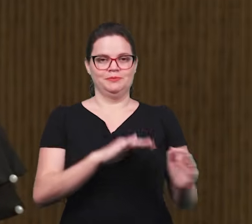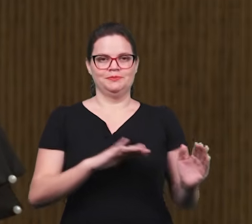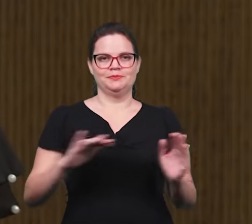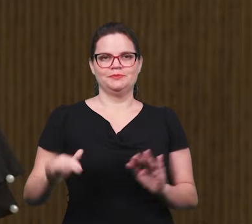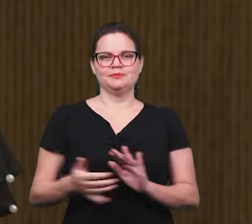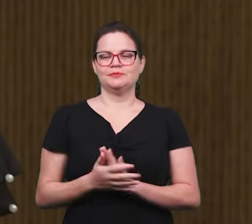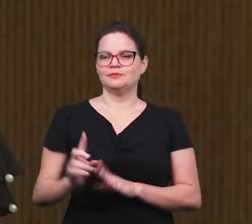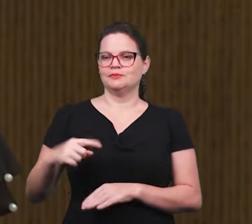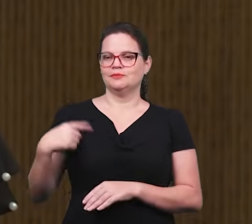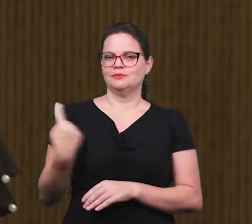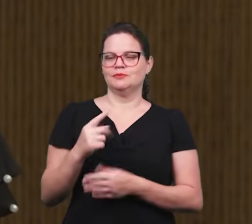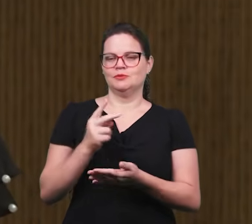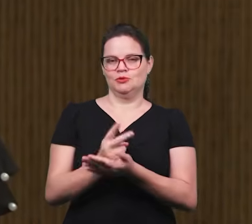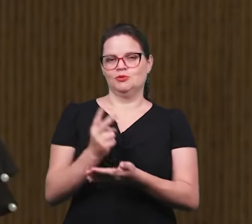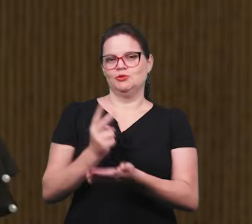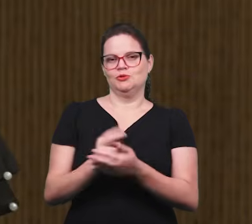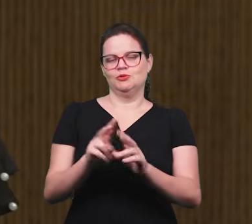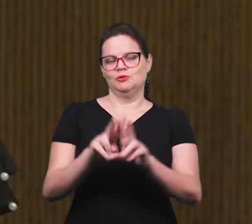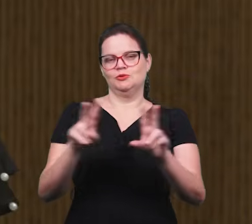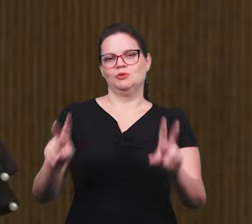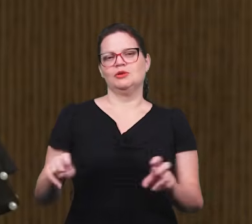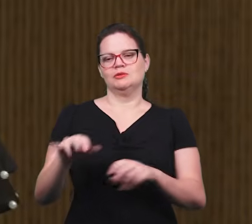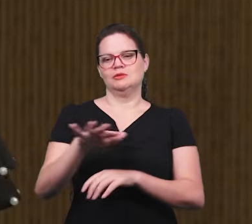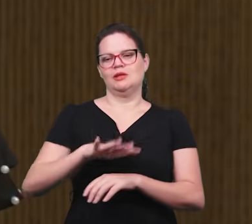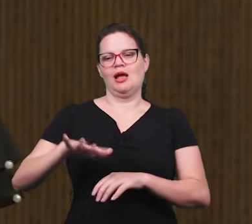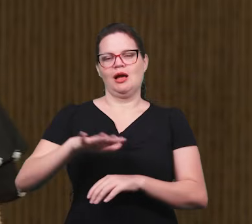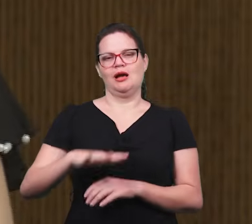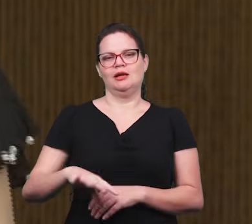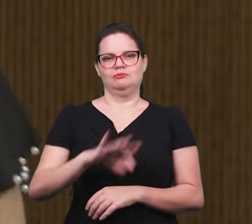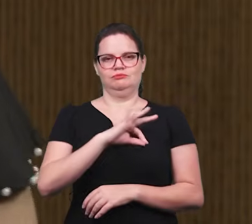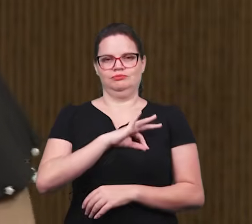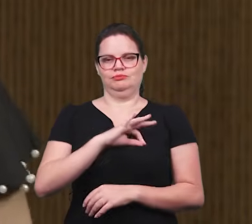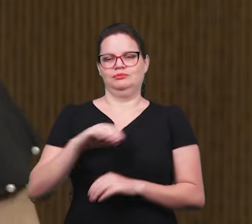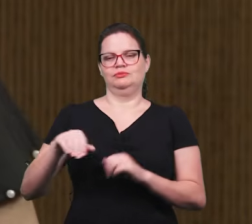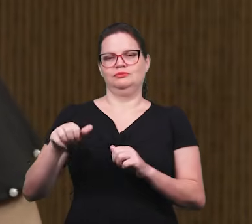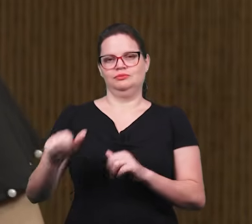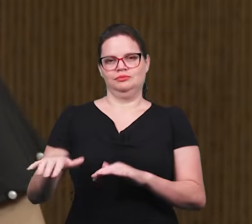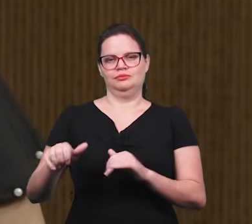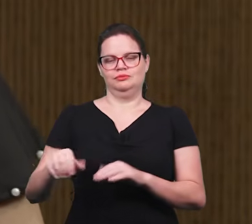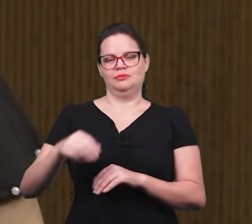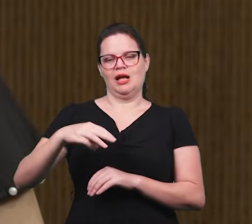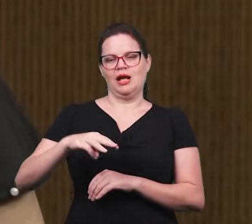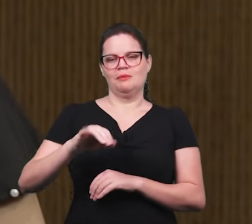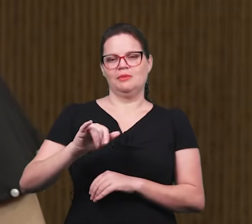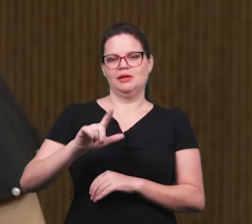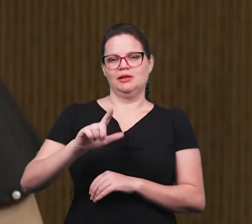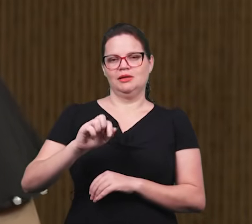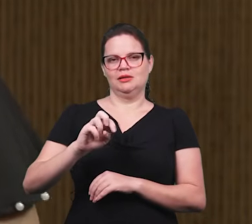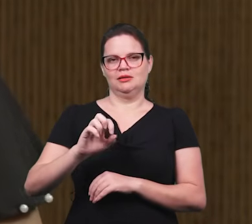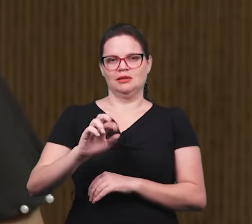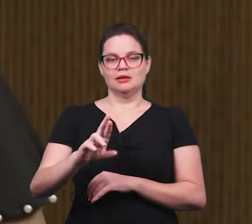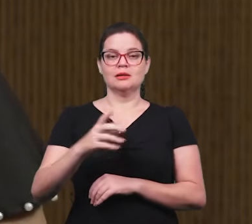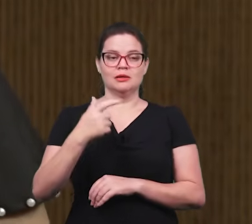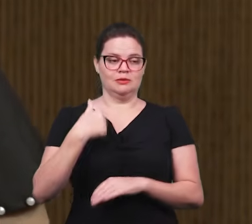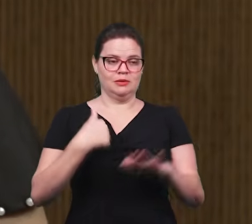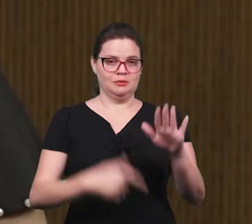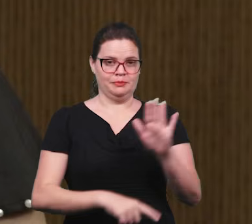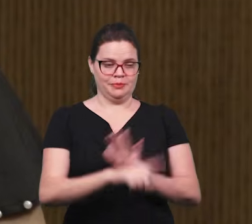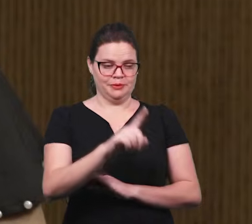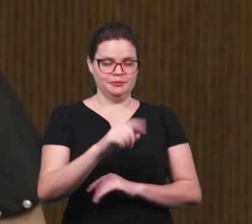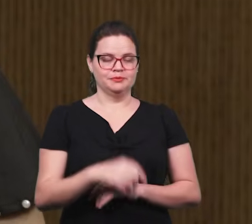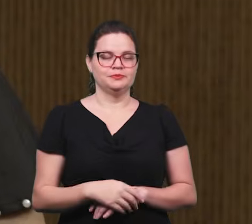sobre a carreira militar. Nós estamos aqui com o pastor Pedrosa. Eu queria já começar, pastor, fazendo uma pergunta sobre qual